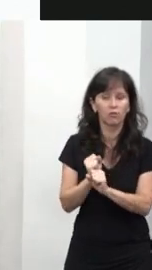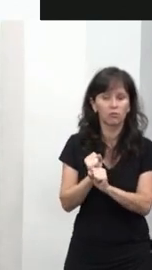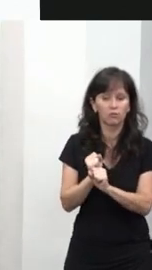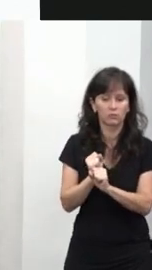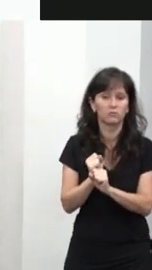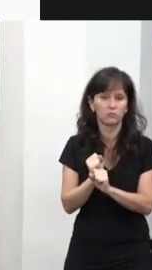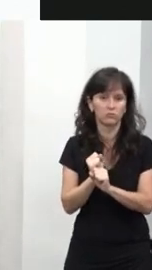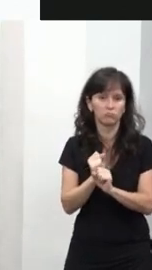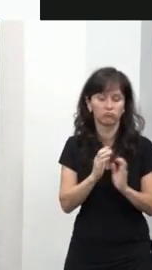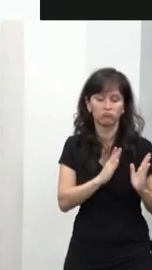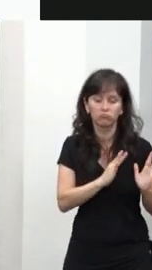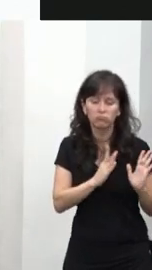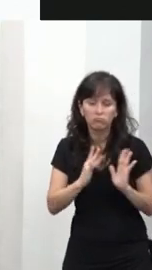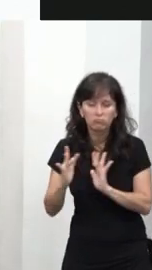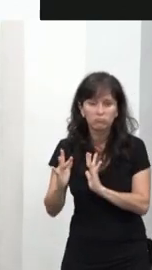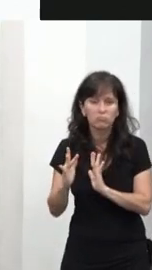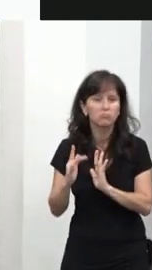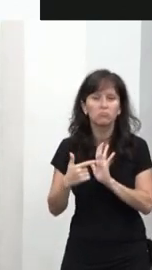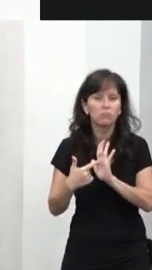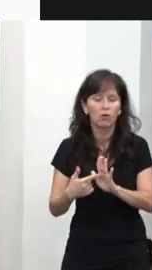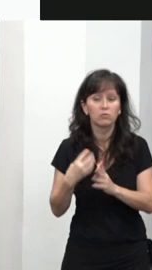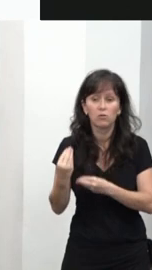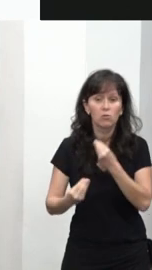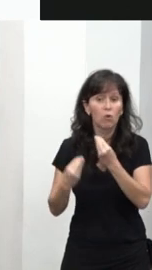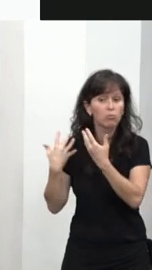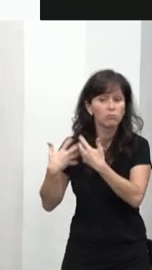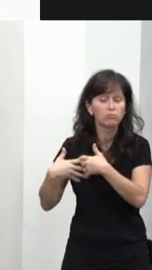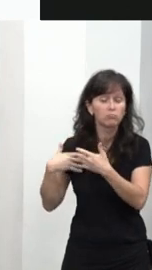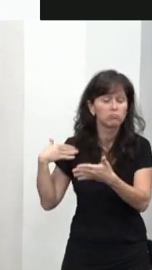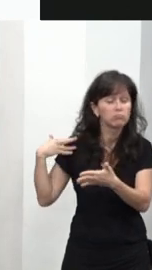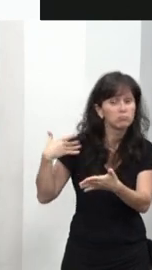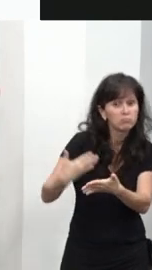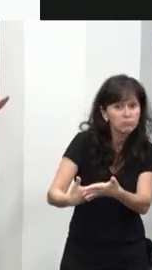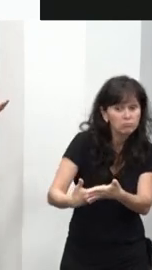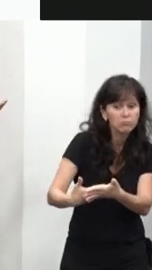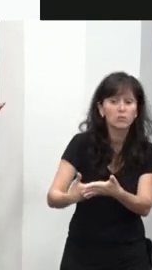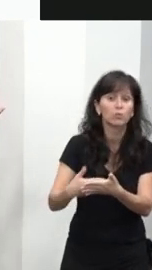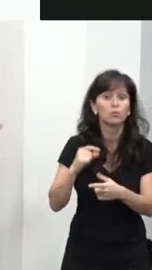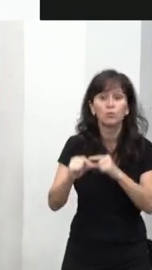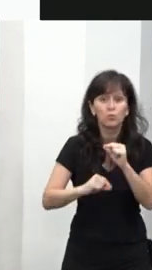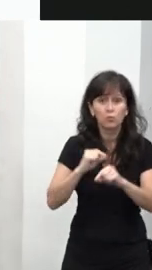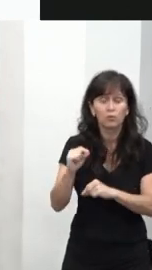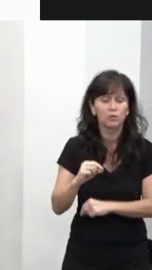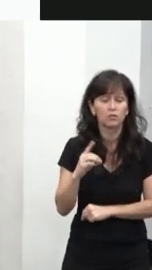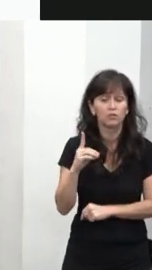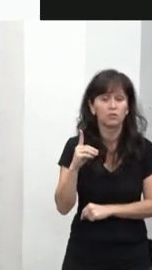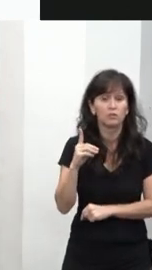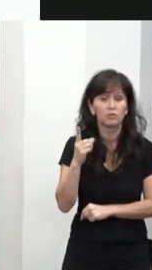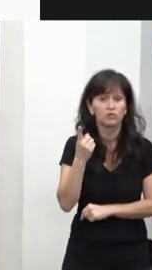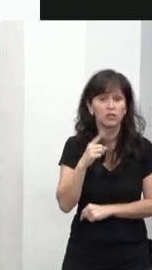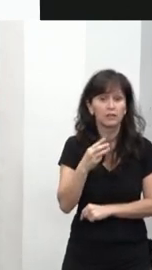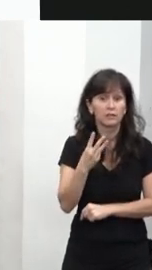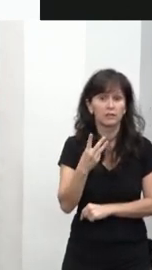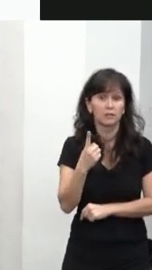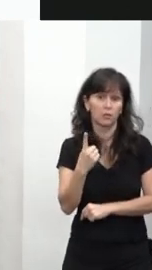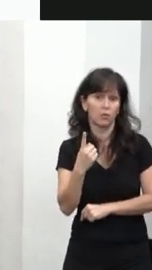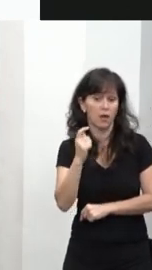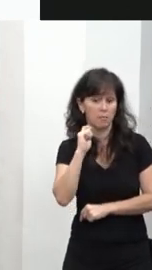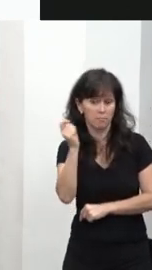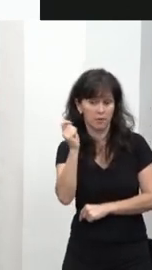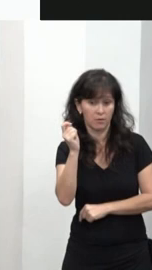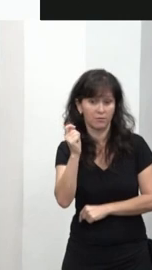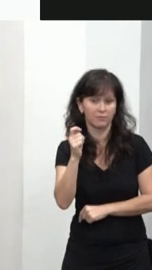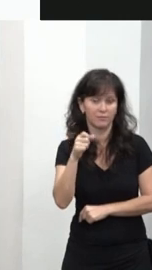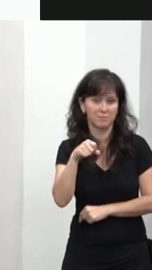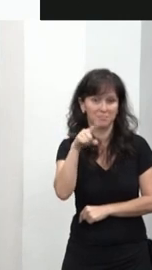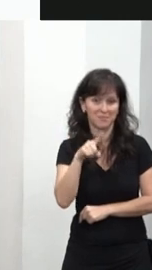convertido mas eu acho muito importante a gente acabou de passar aí no dia 31 de Abril né o